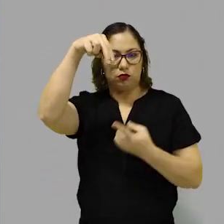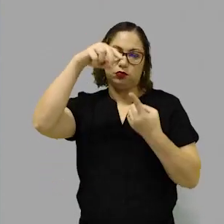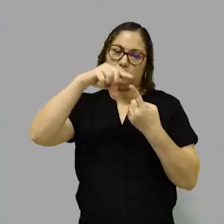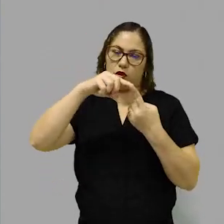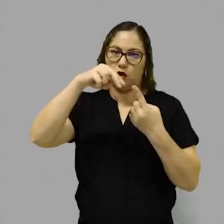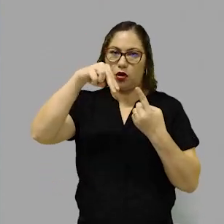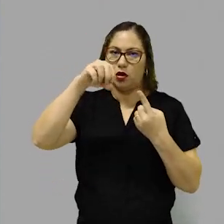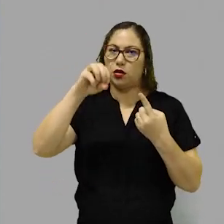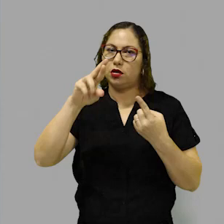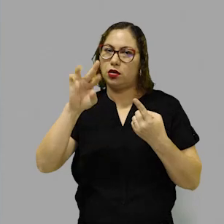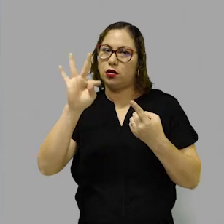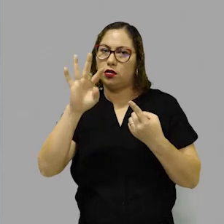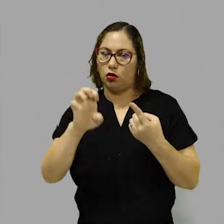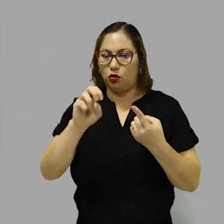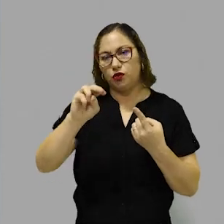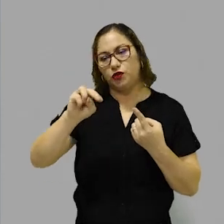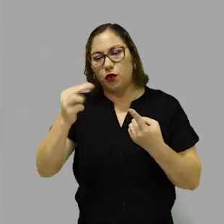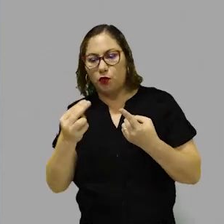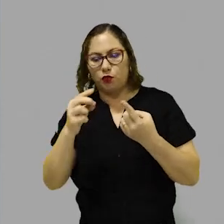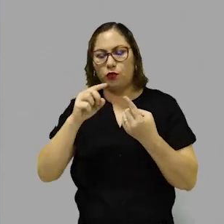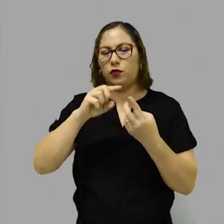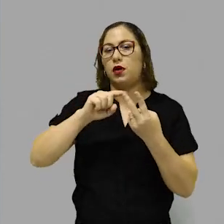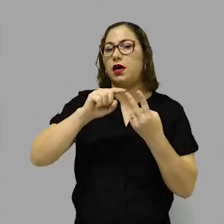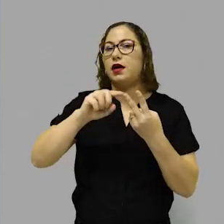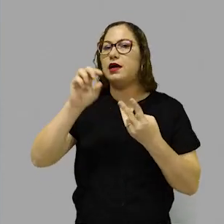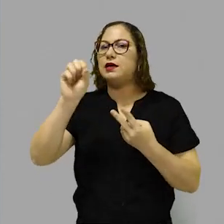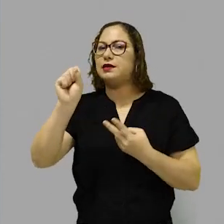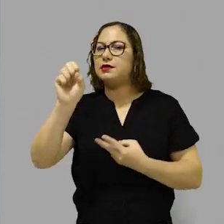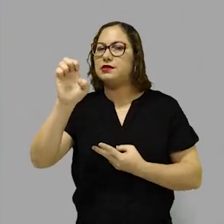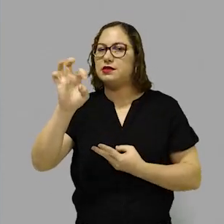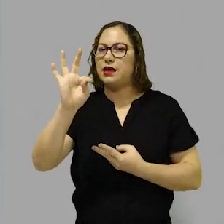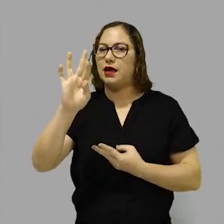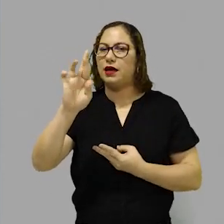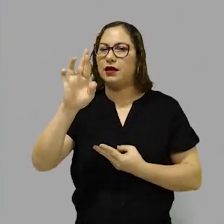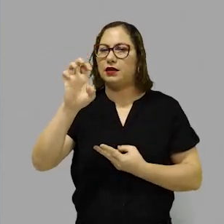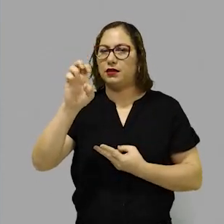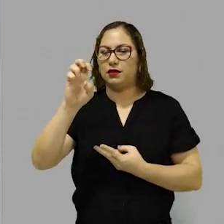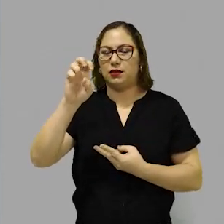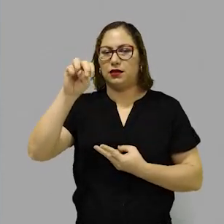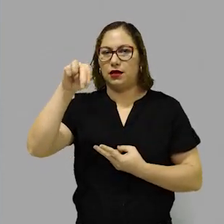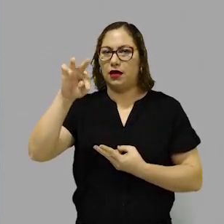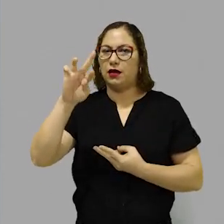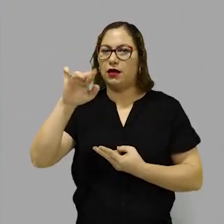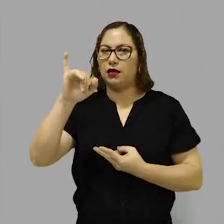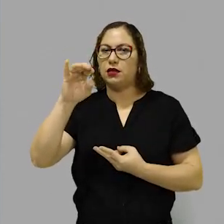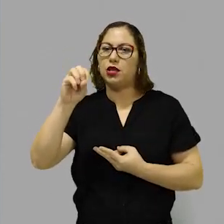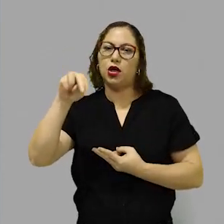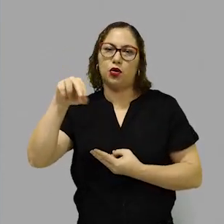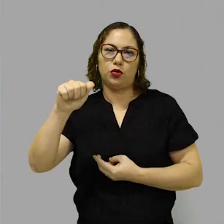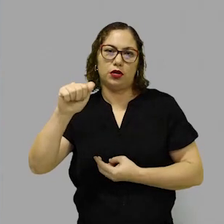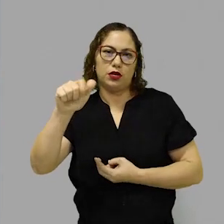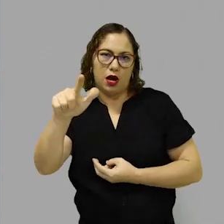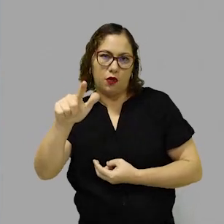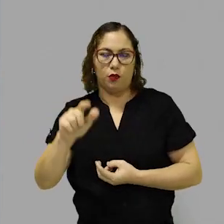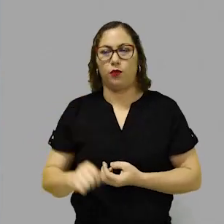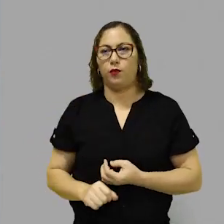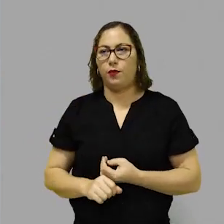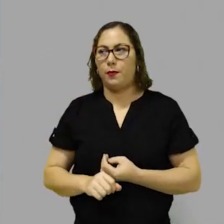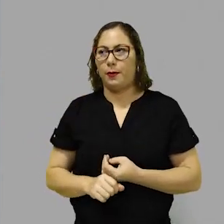também chamado de setentrional, direção setentrional, ou